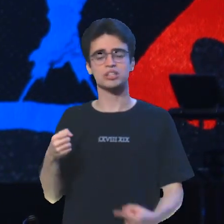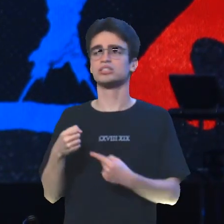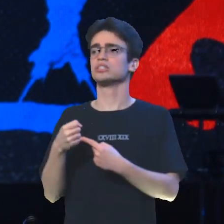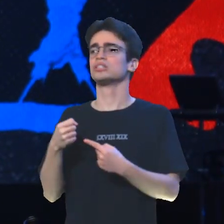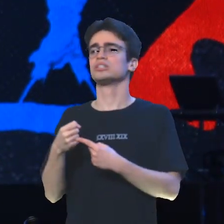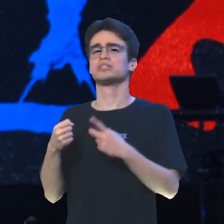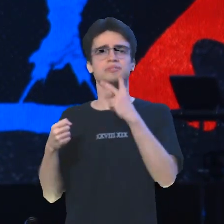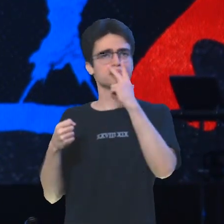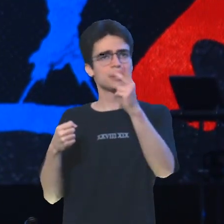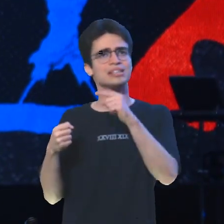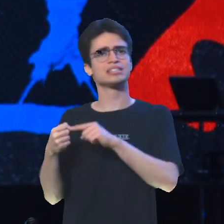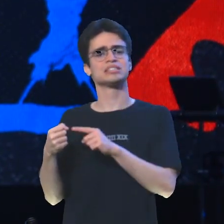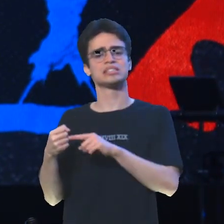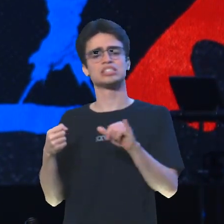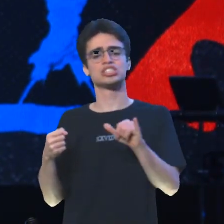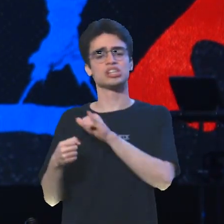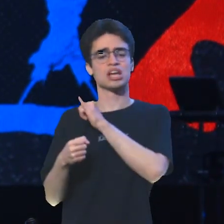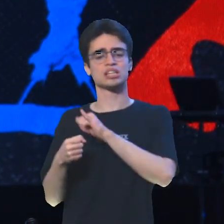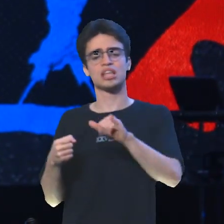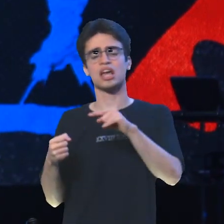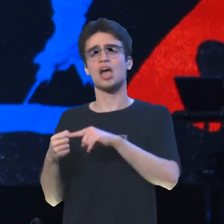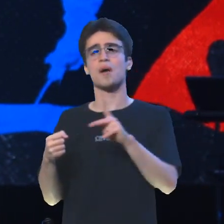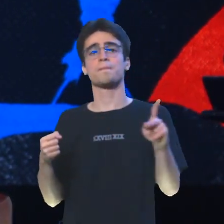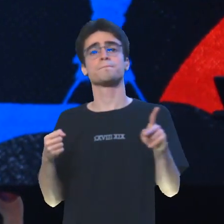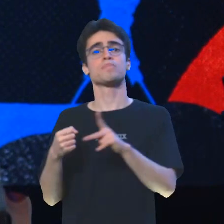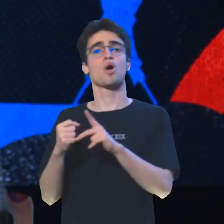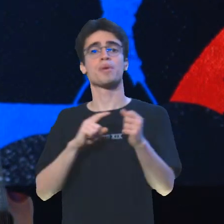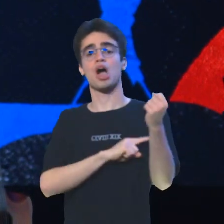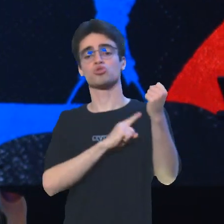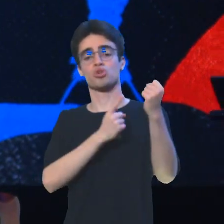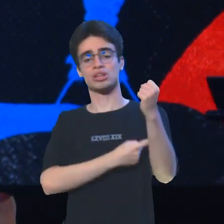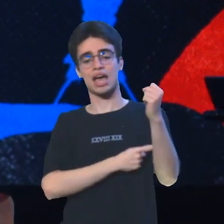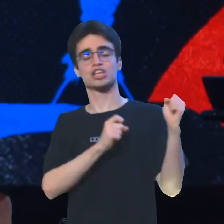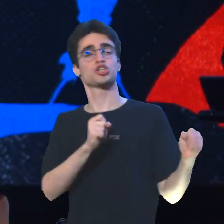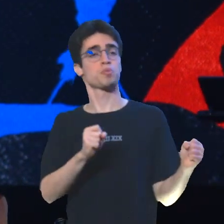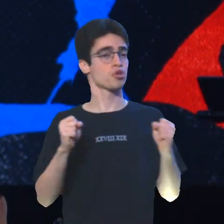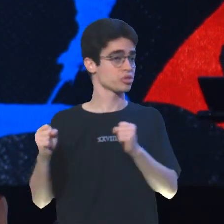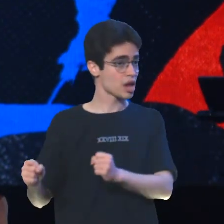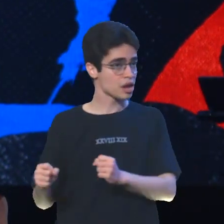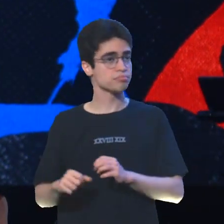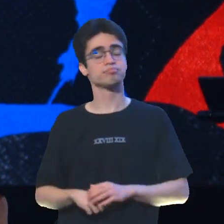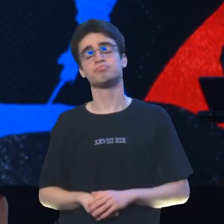como um instrumento de autoridade e poder.